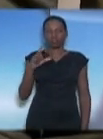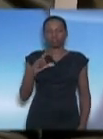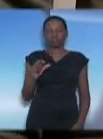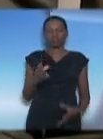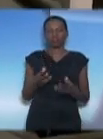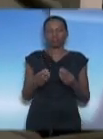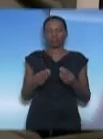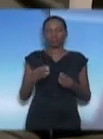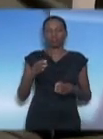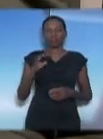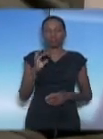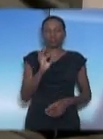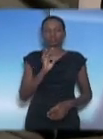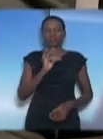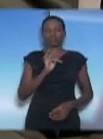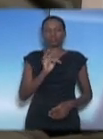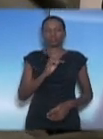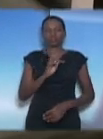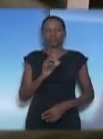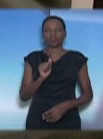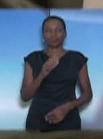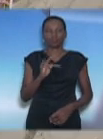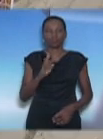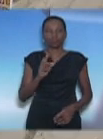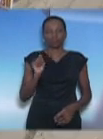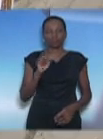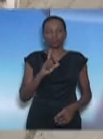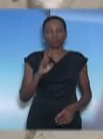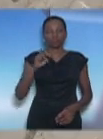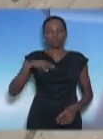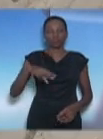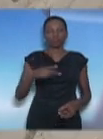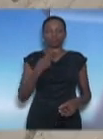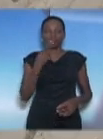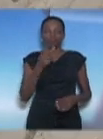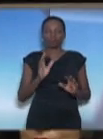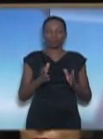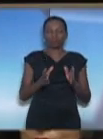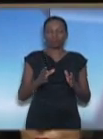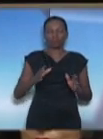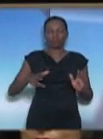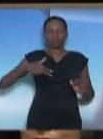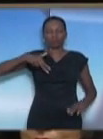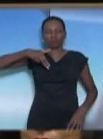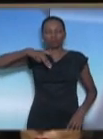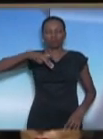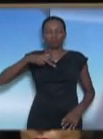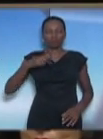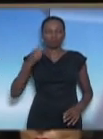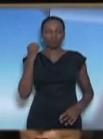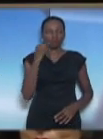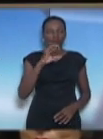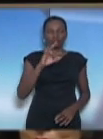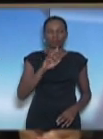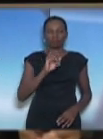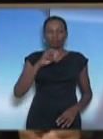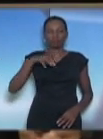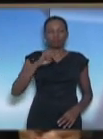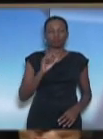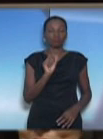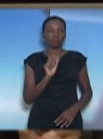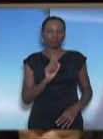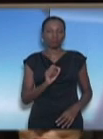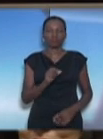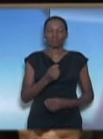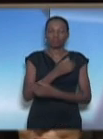diz o crime que o ladrão praticou. Enfim, é um trabalho interessante. O capitão Alden nos visita hoje. Muito obrigado, viu, capitão? Grande abraço a todos os